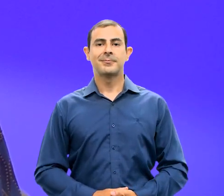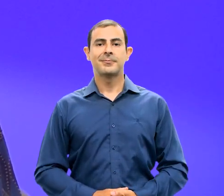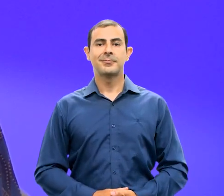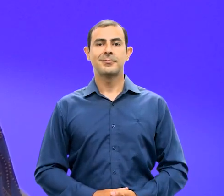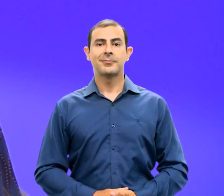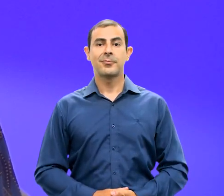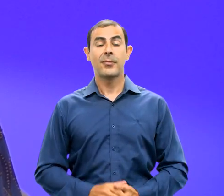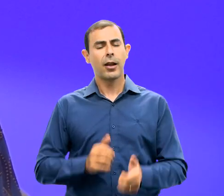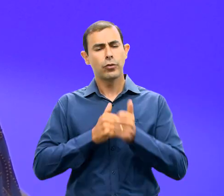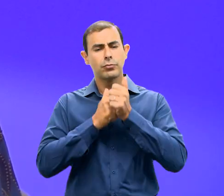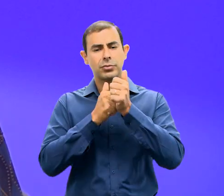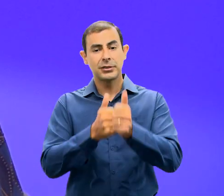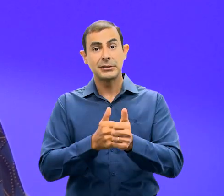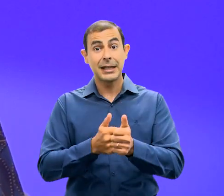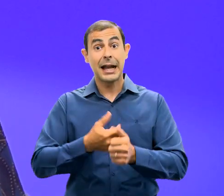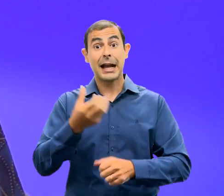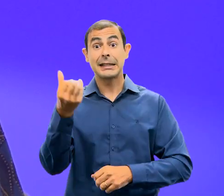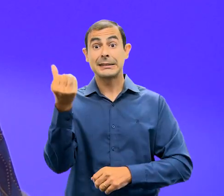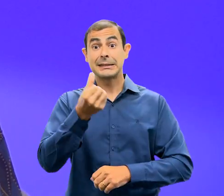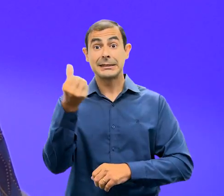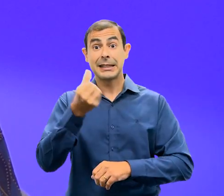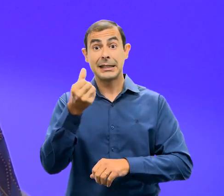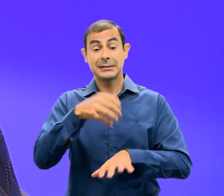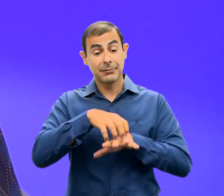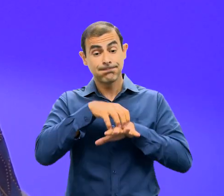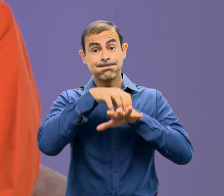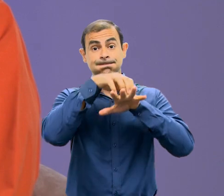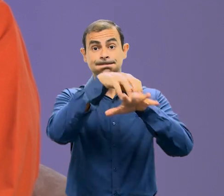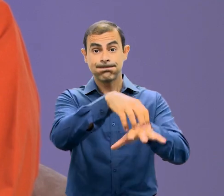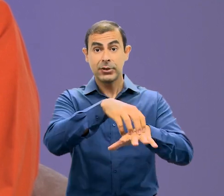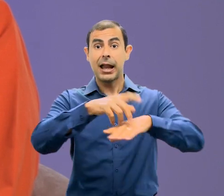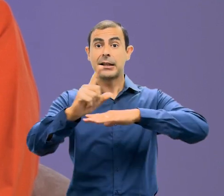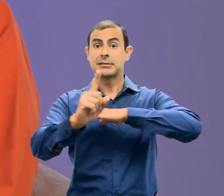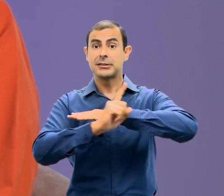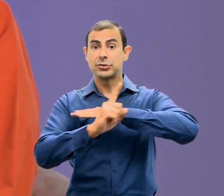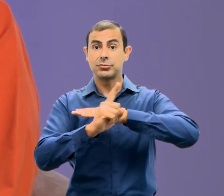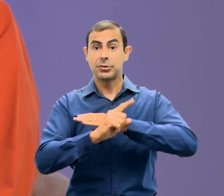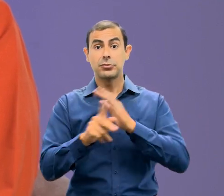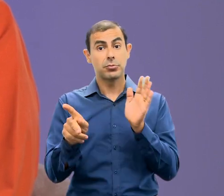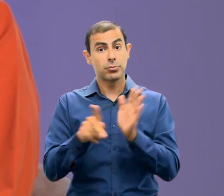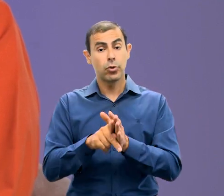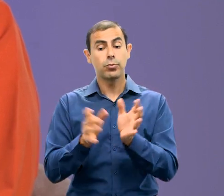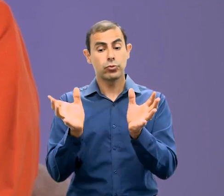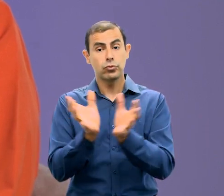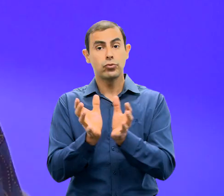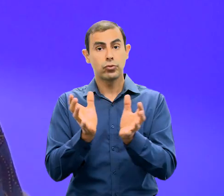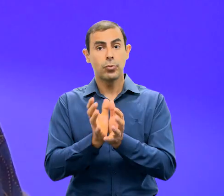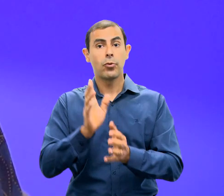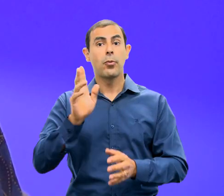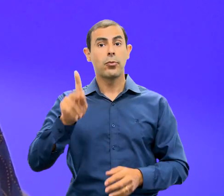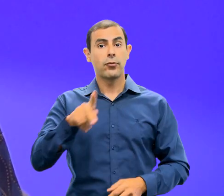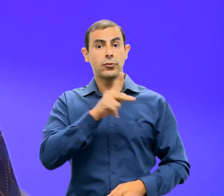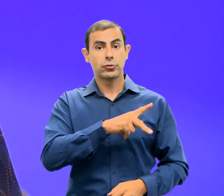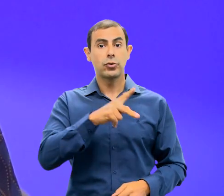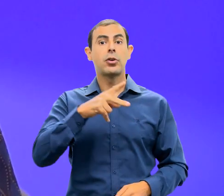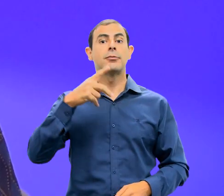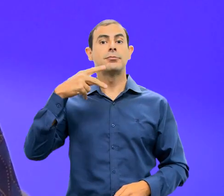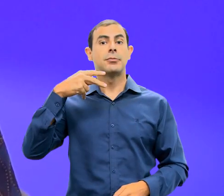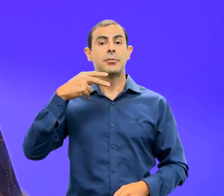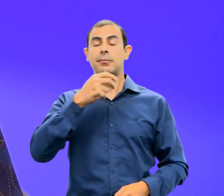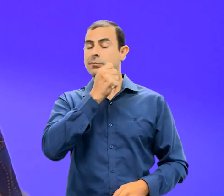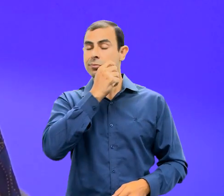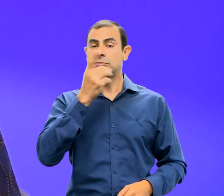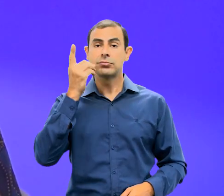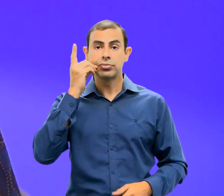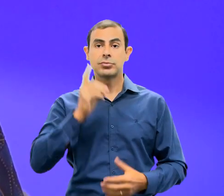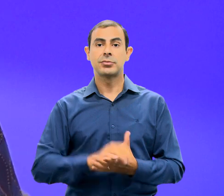Acompanhamos a 6ª edição do gabinete itinerante realizado pelo vereador professor André Luiz. A iniciativa foi realizada